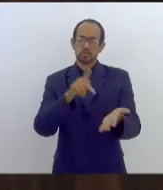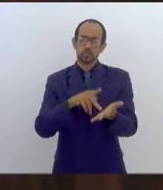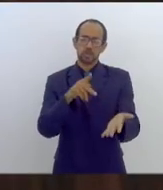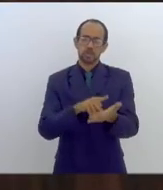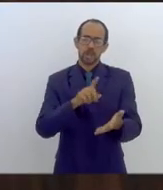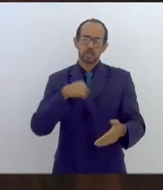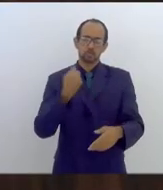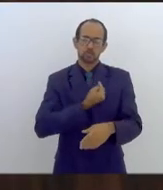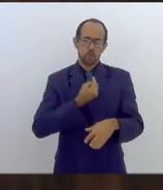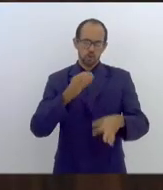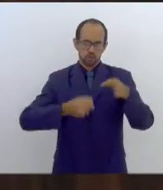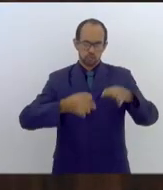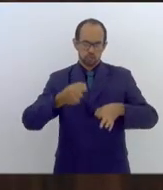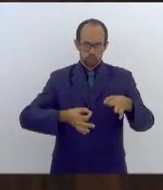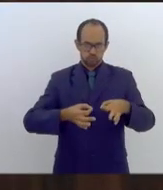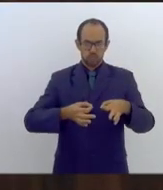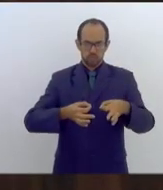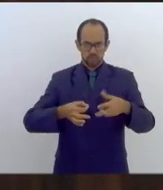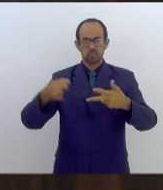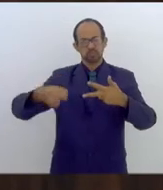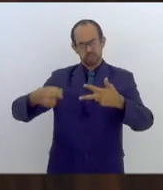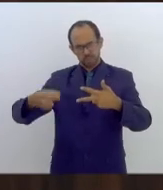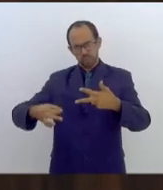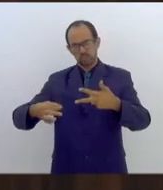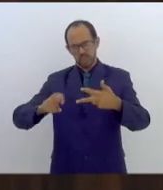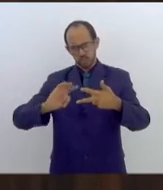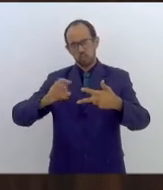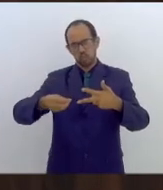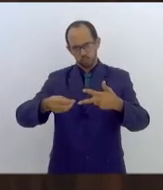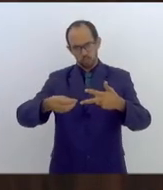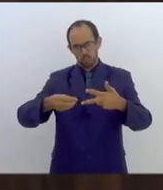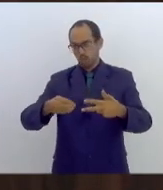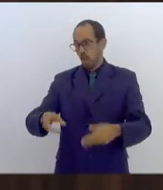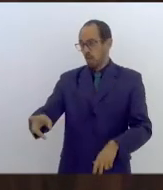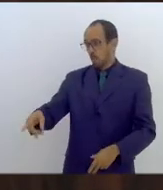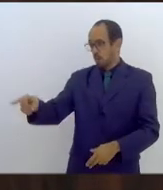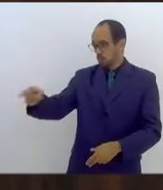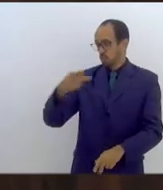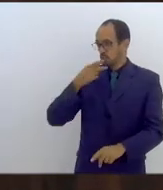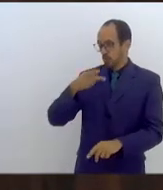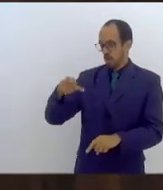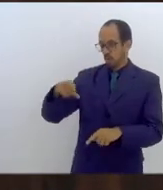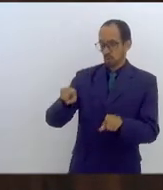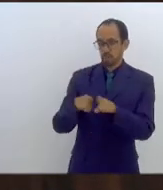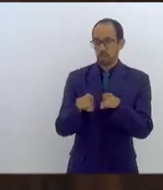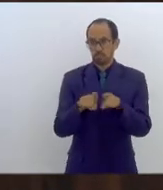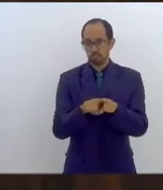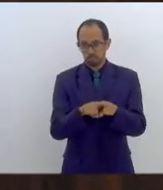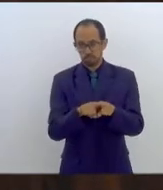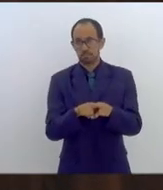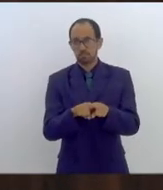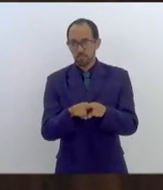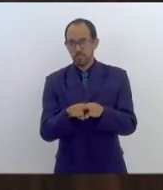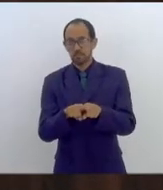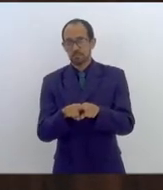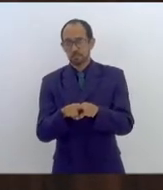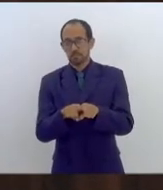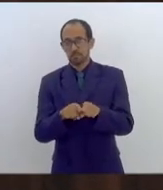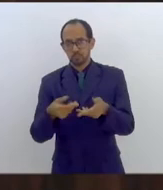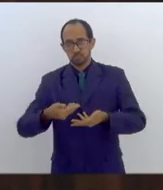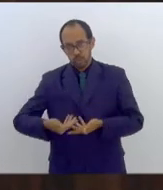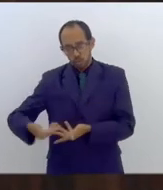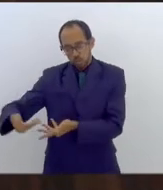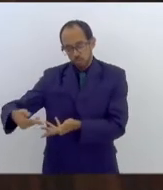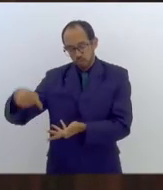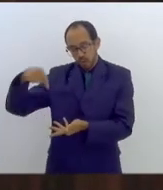a nossa magistratura e ao mesmo tempo como vossa excelência falou quando me convidou